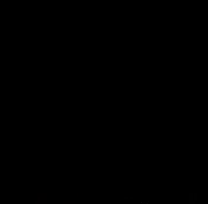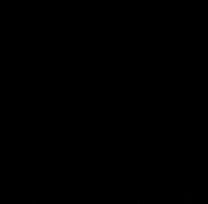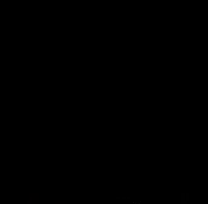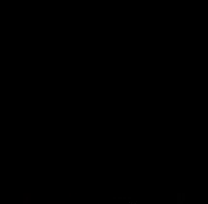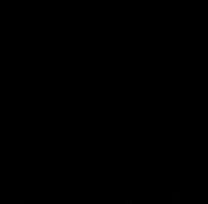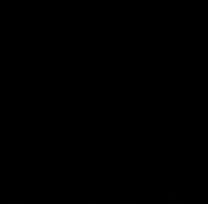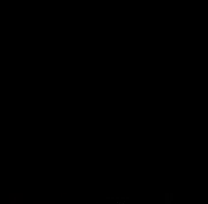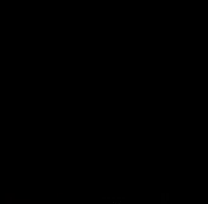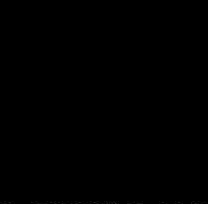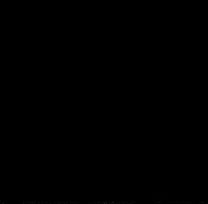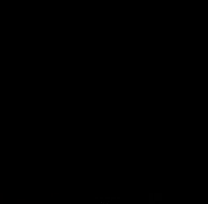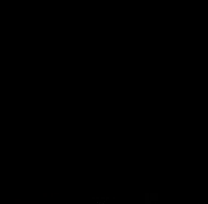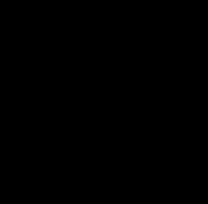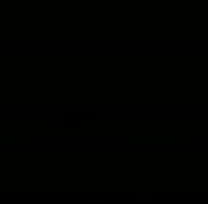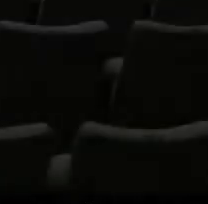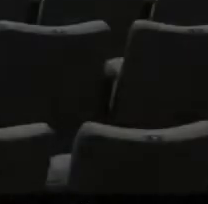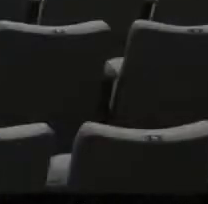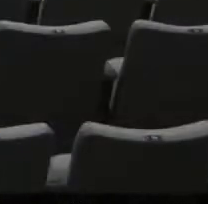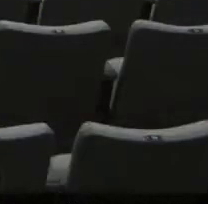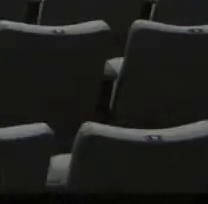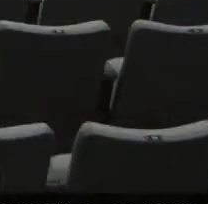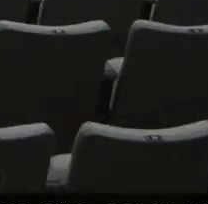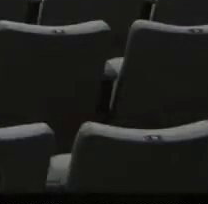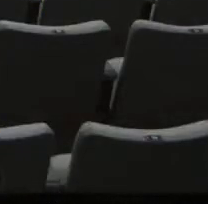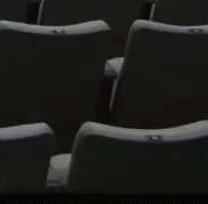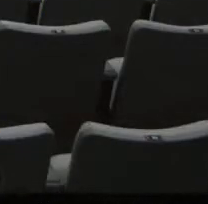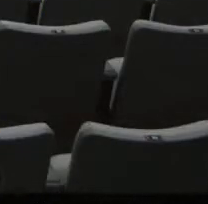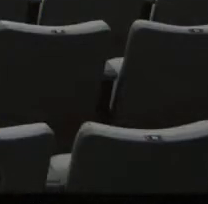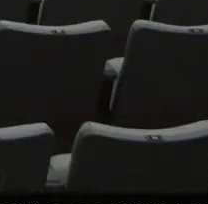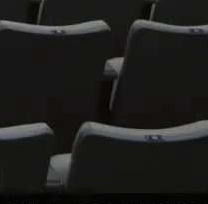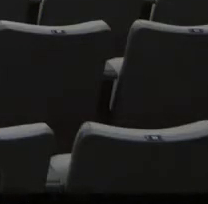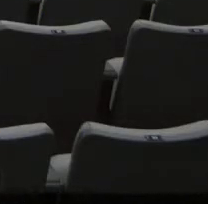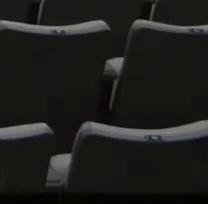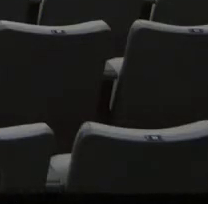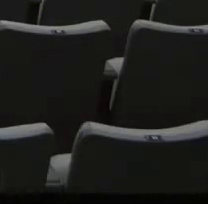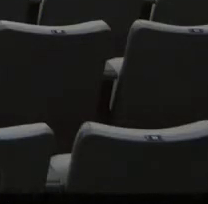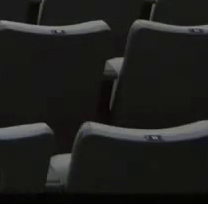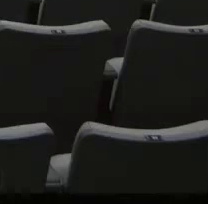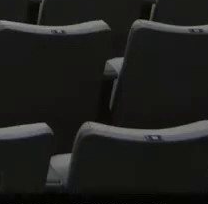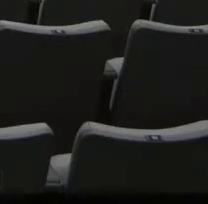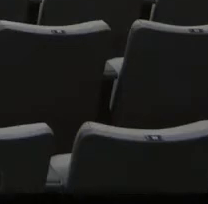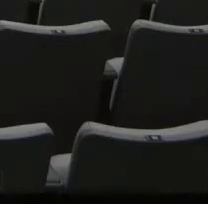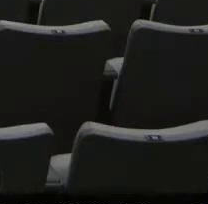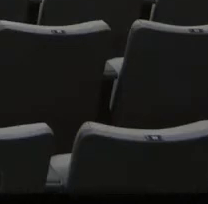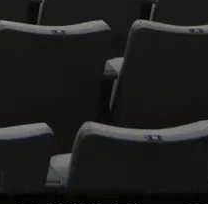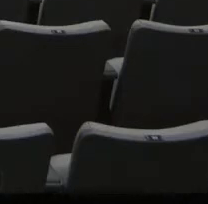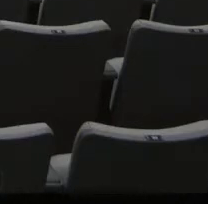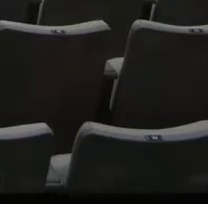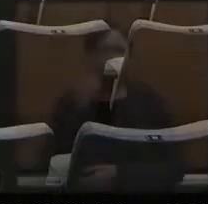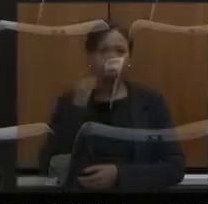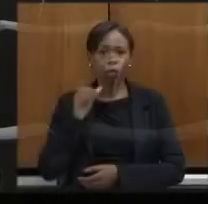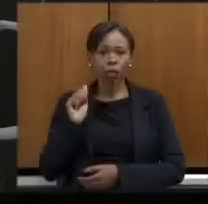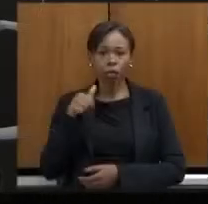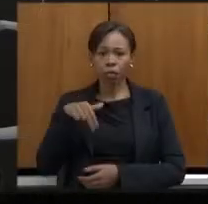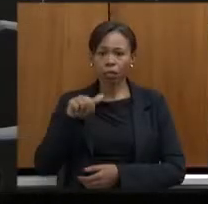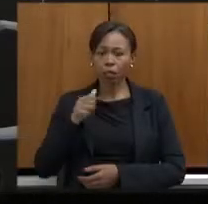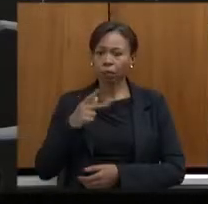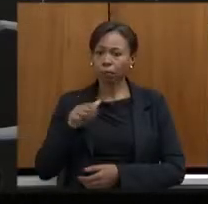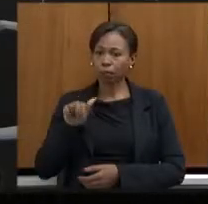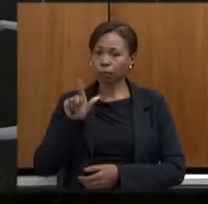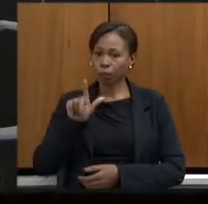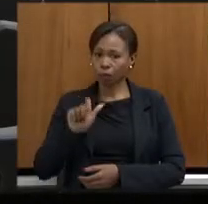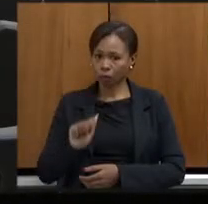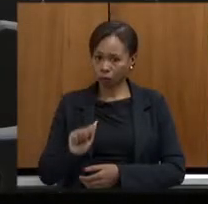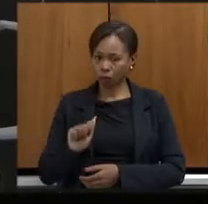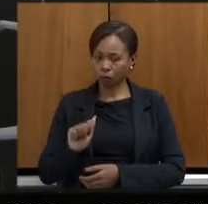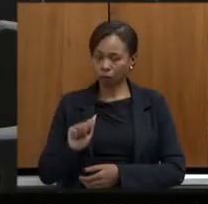deputadas Leninha, deputada Beatriz Cerqueira, deputada Ana Paula Siqueira, presidindo